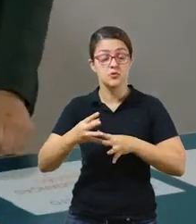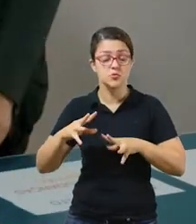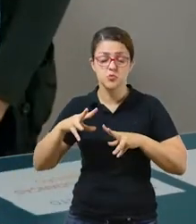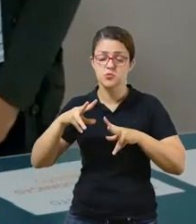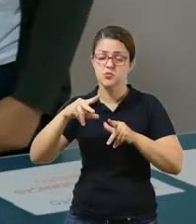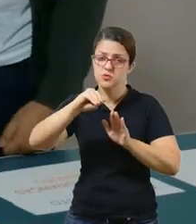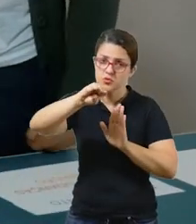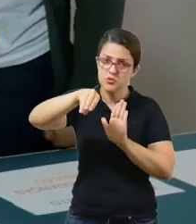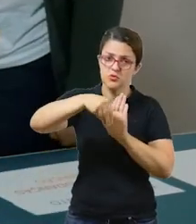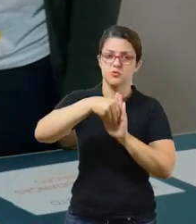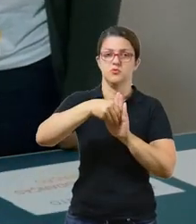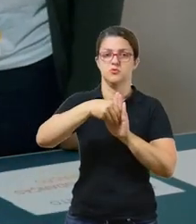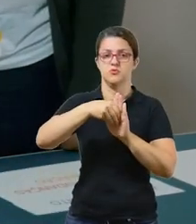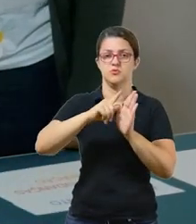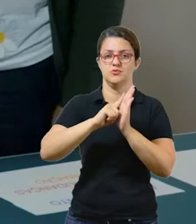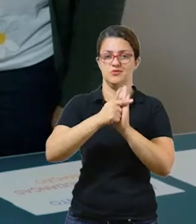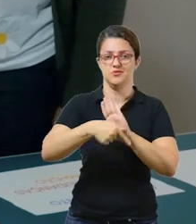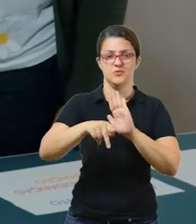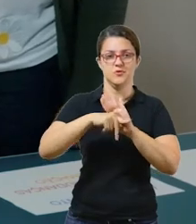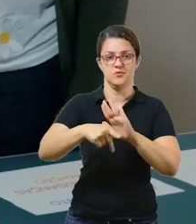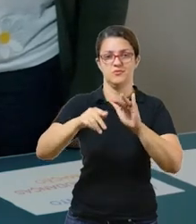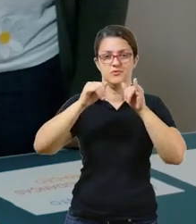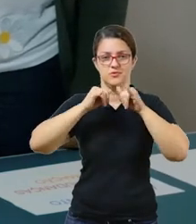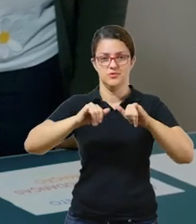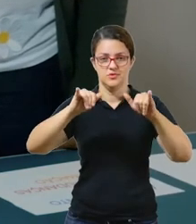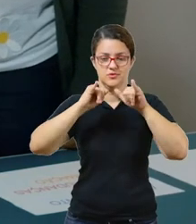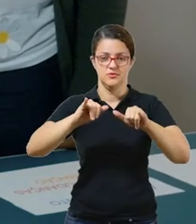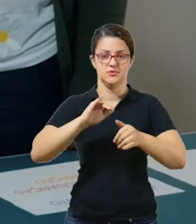gênero textual notícia.